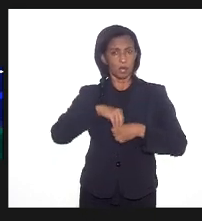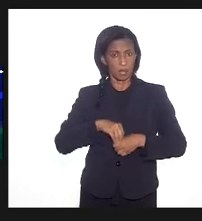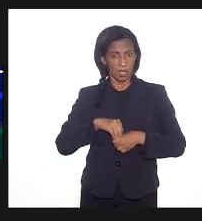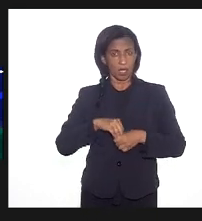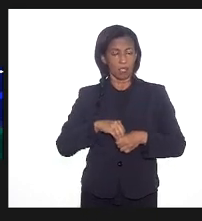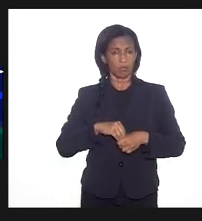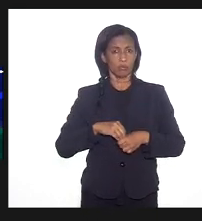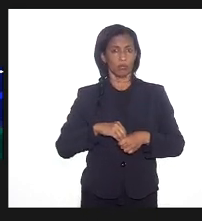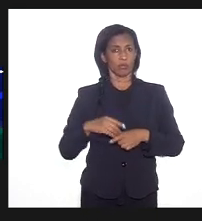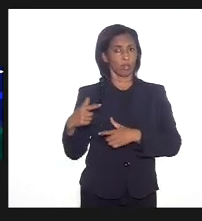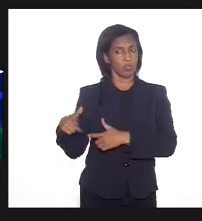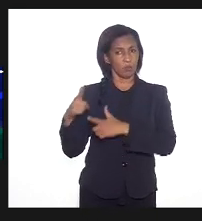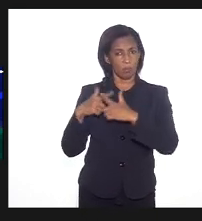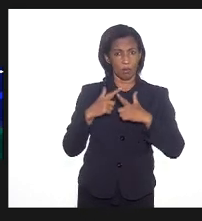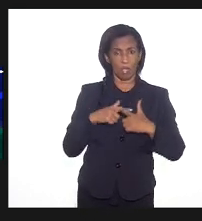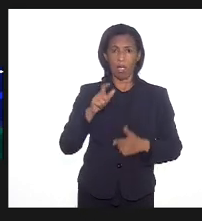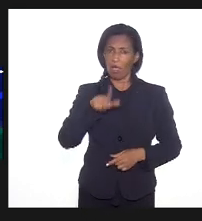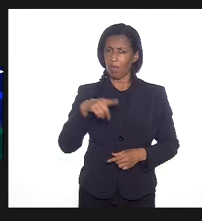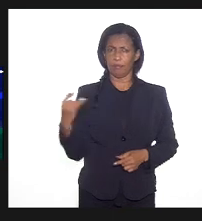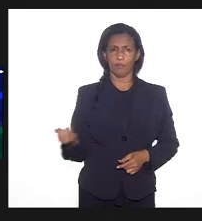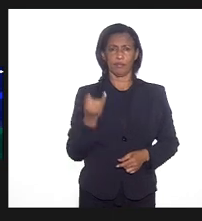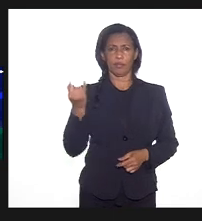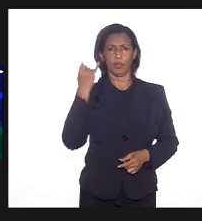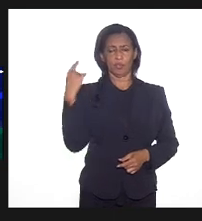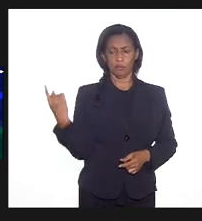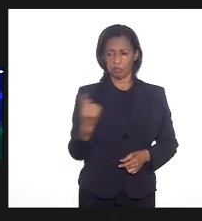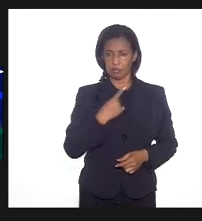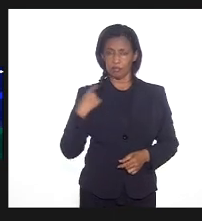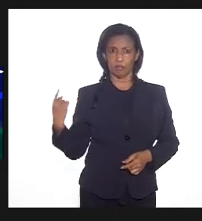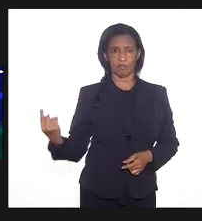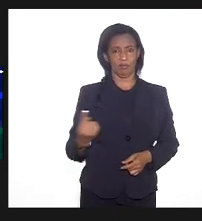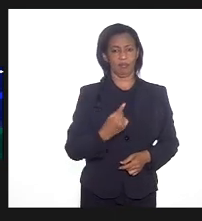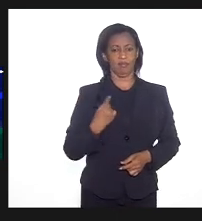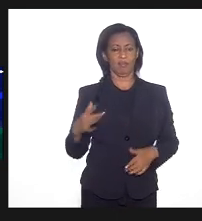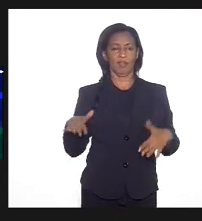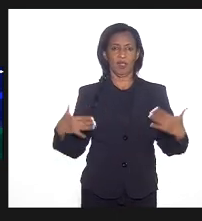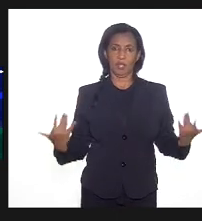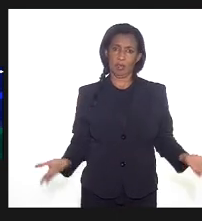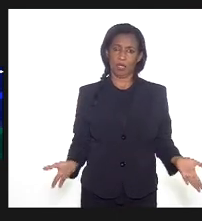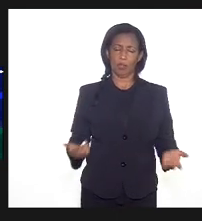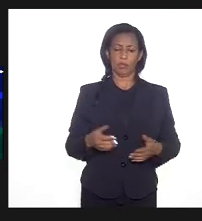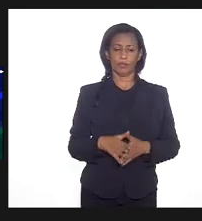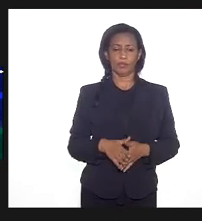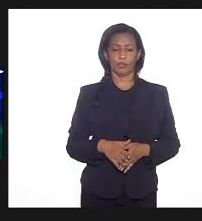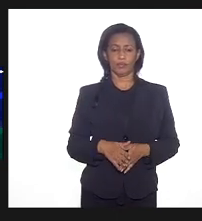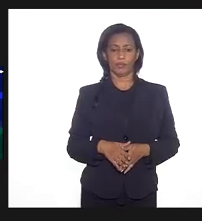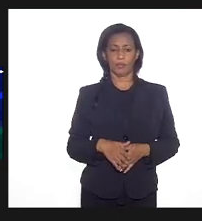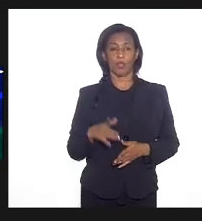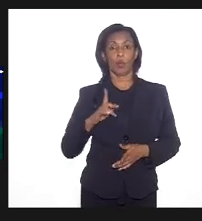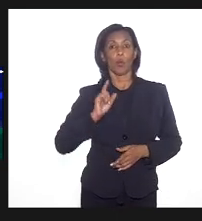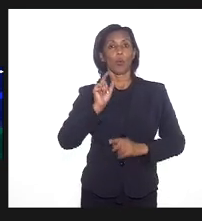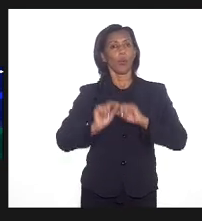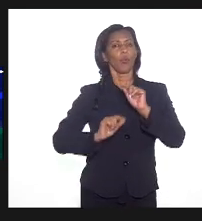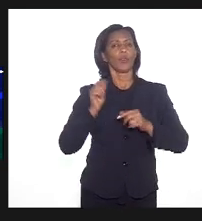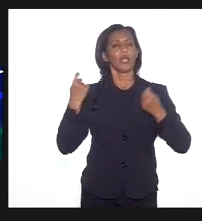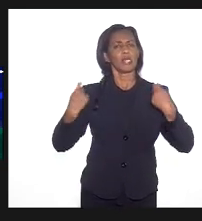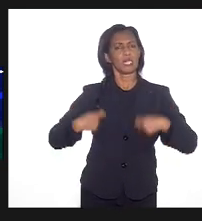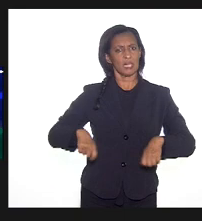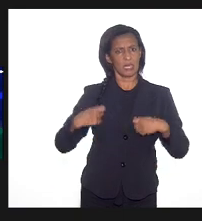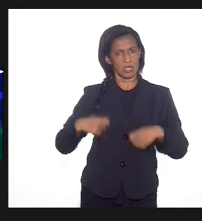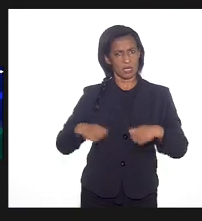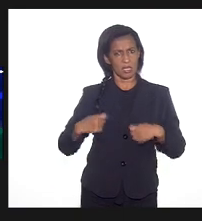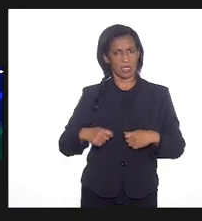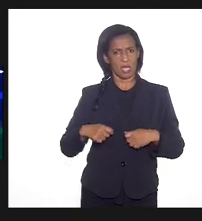transversalidade é muito importante para a gente. Então, o aspecto que é necessário abordar